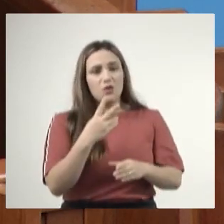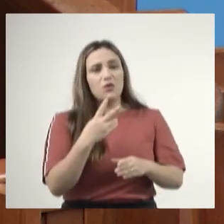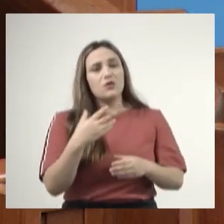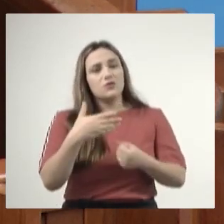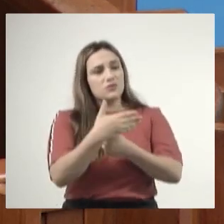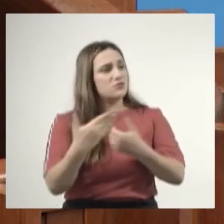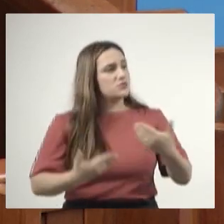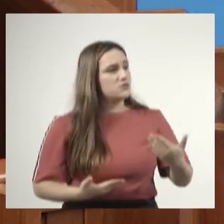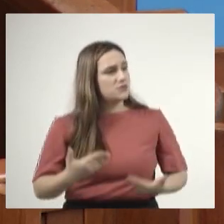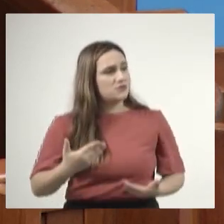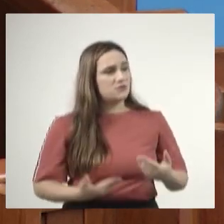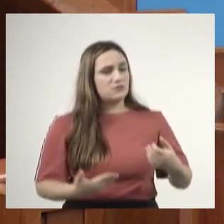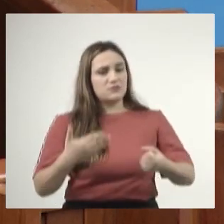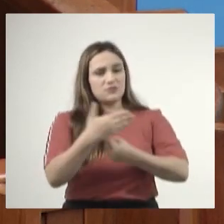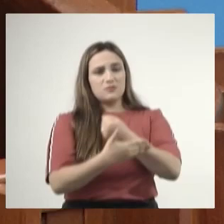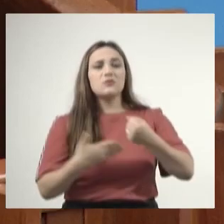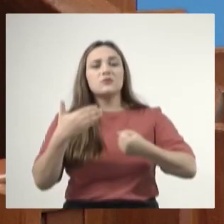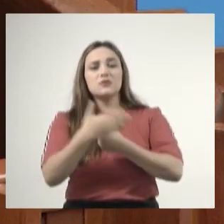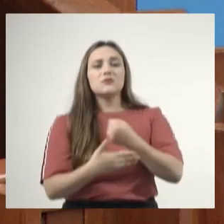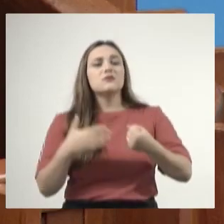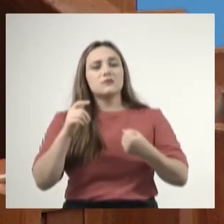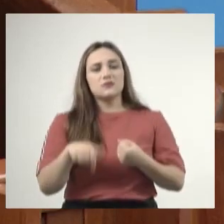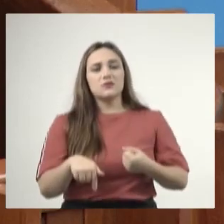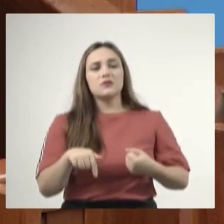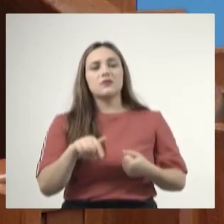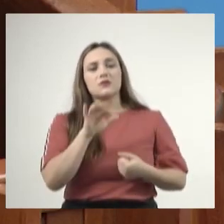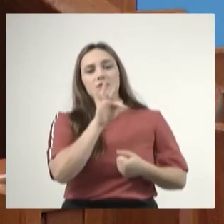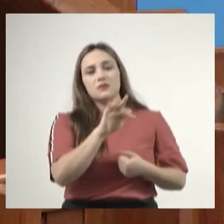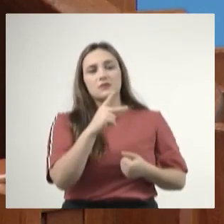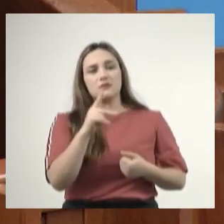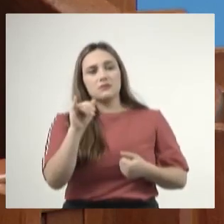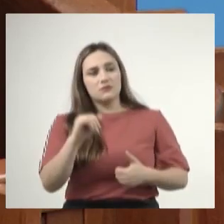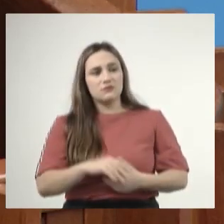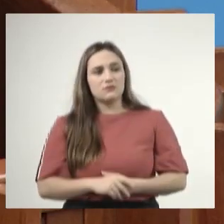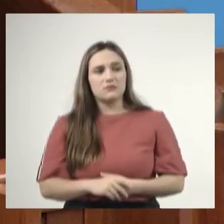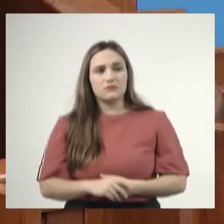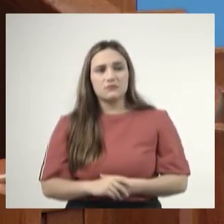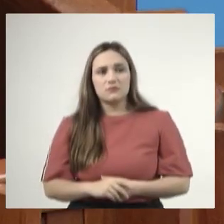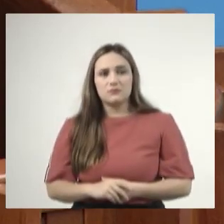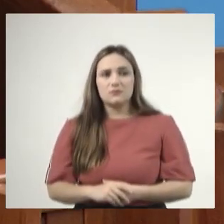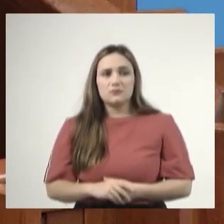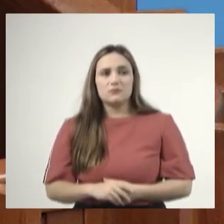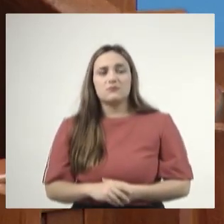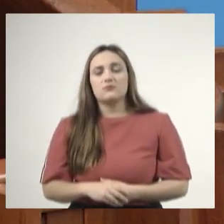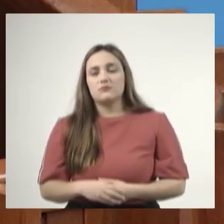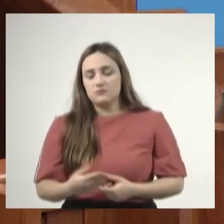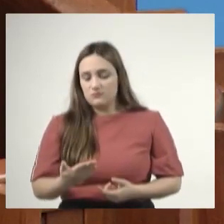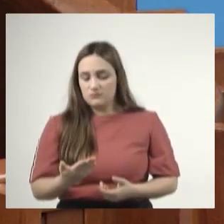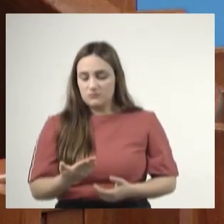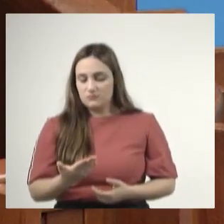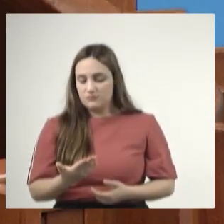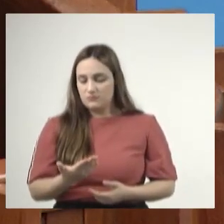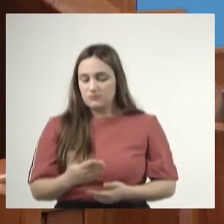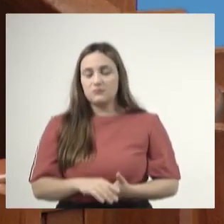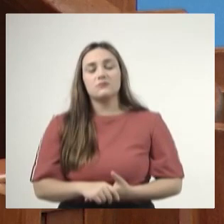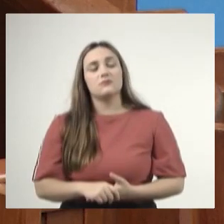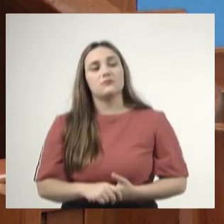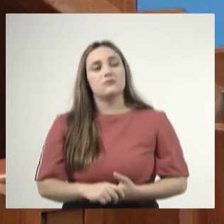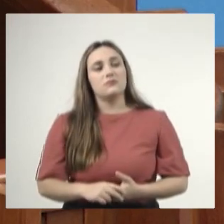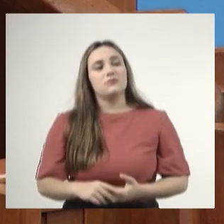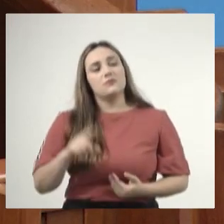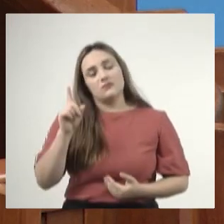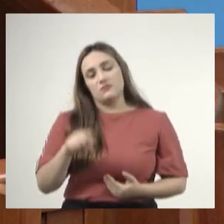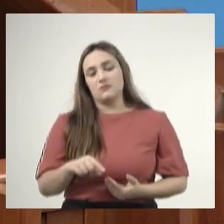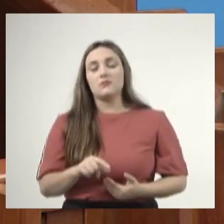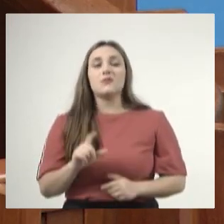os governos daí por diante começou a cuidar dos índios. E quando foi em 64, a Revolução, o governo